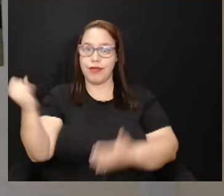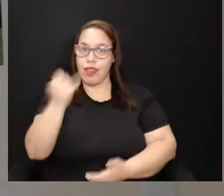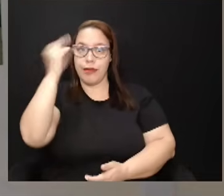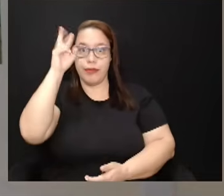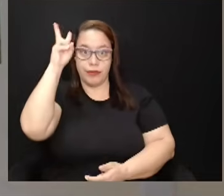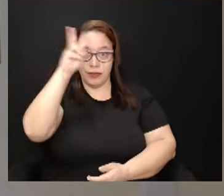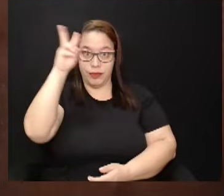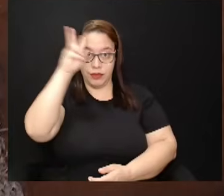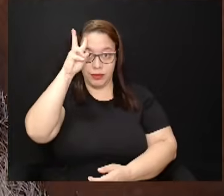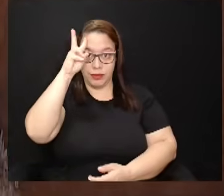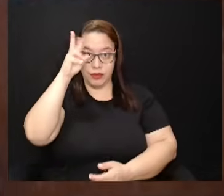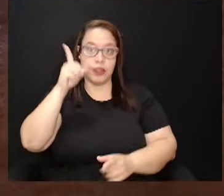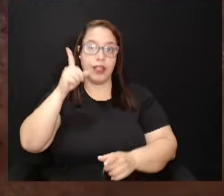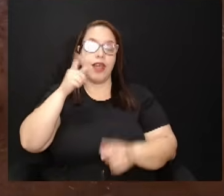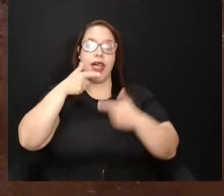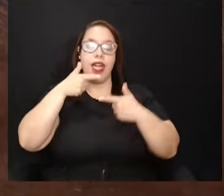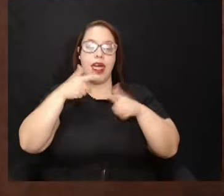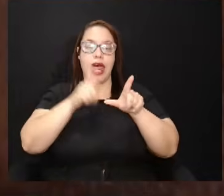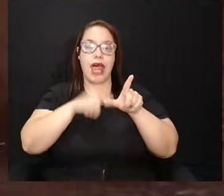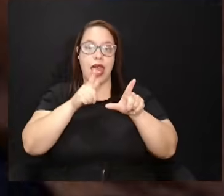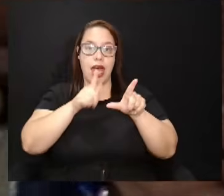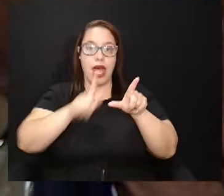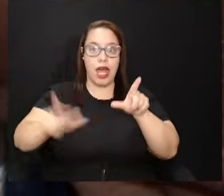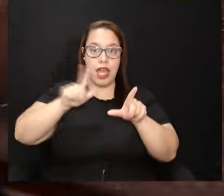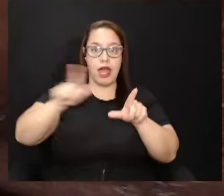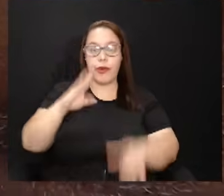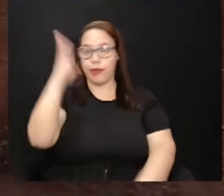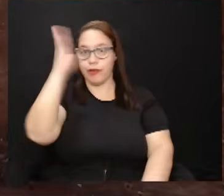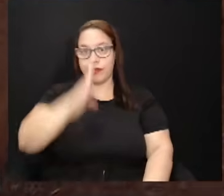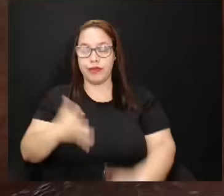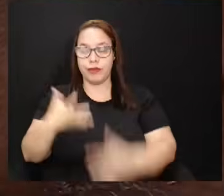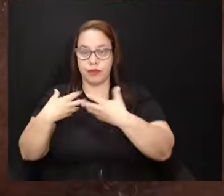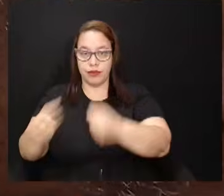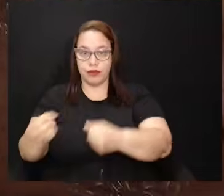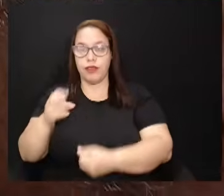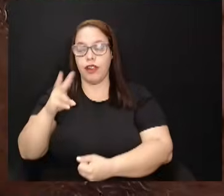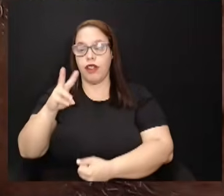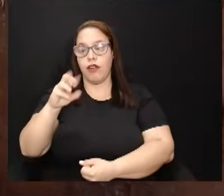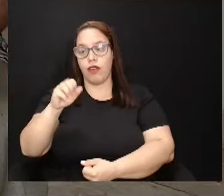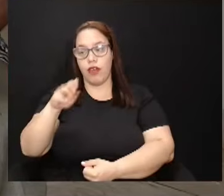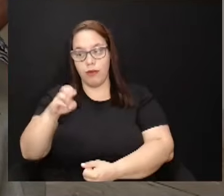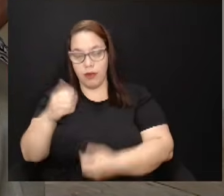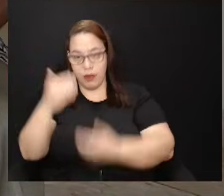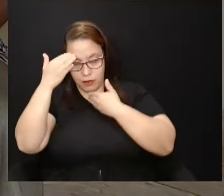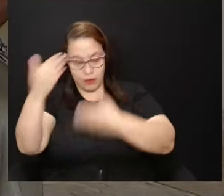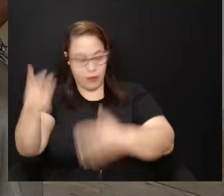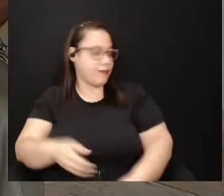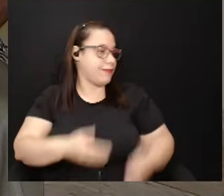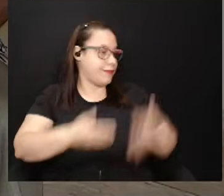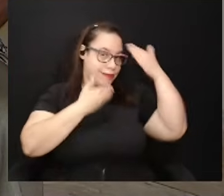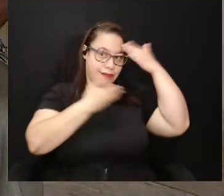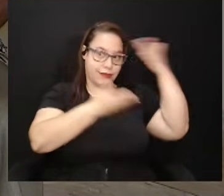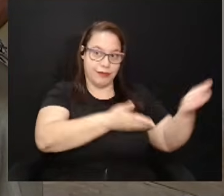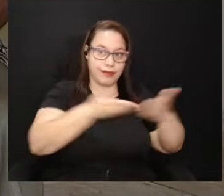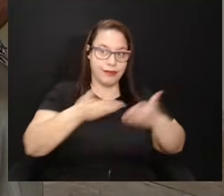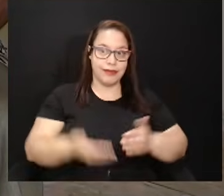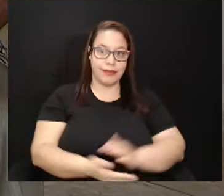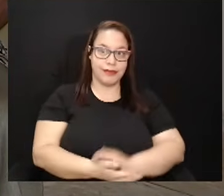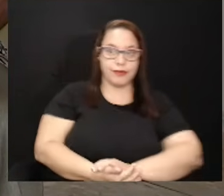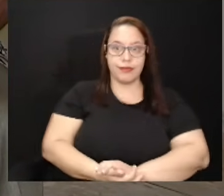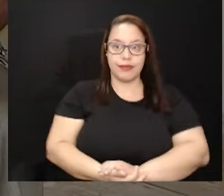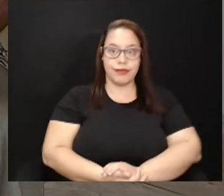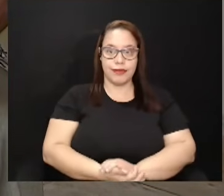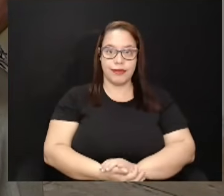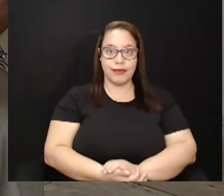literatura brasileira. Muito obrigada por nos receber, Vado, e seja bem-vindo. Obrigado a vocês, obrigado a atenção